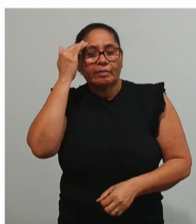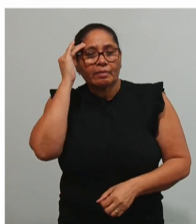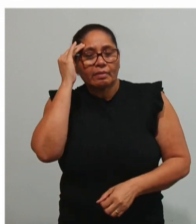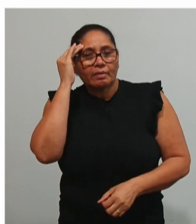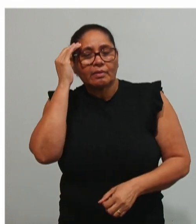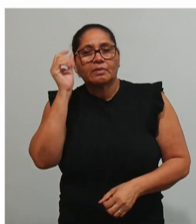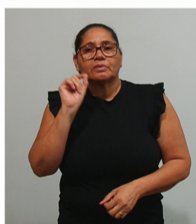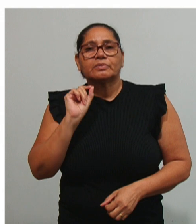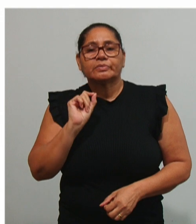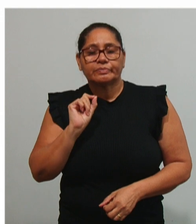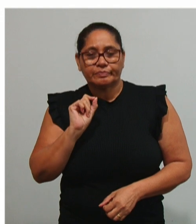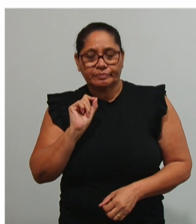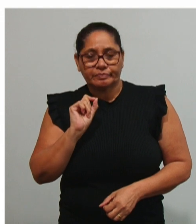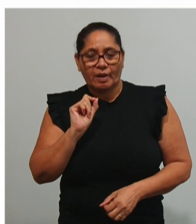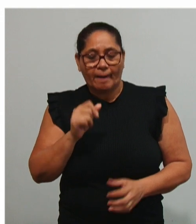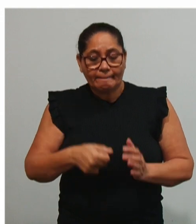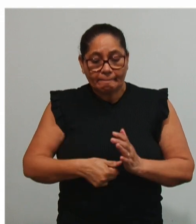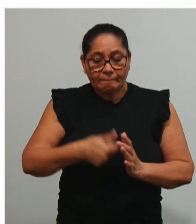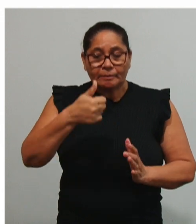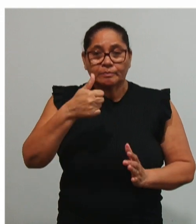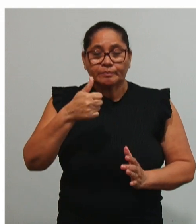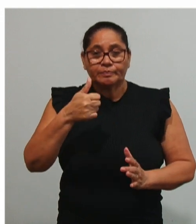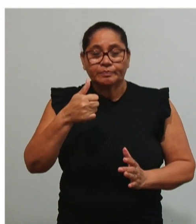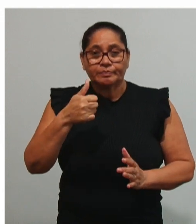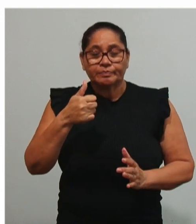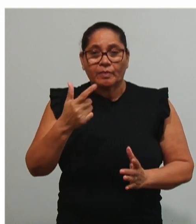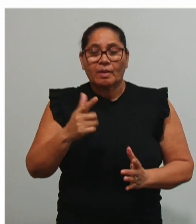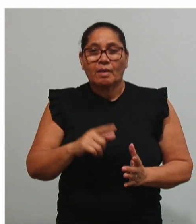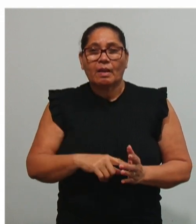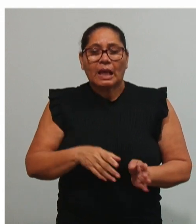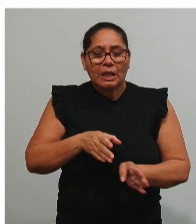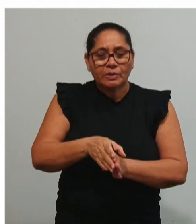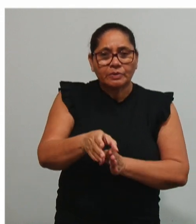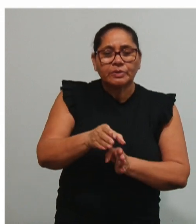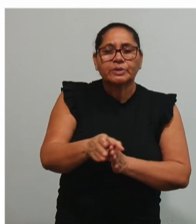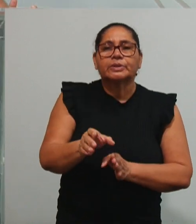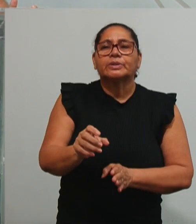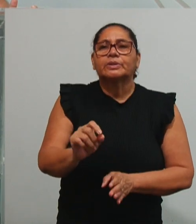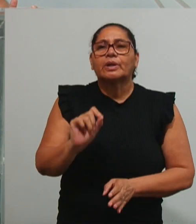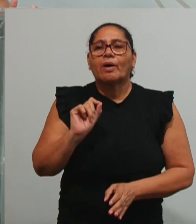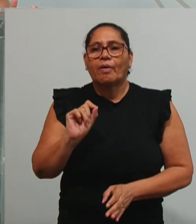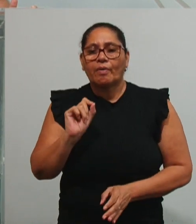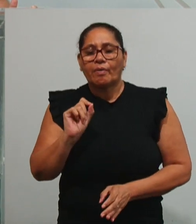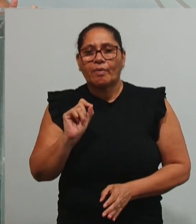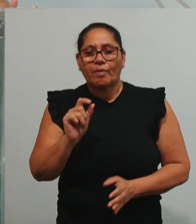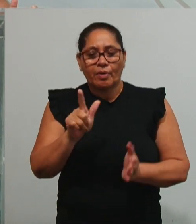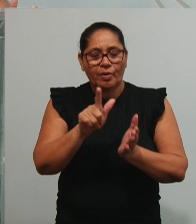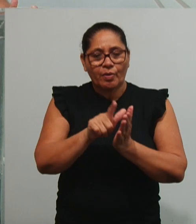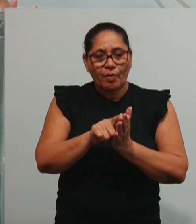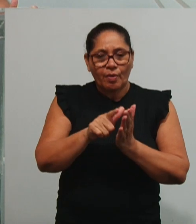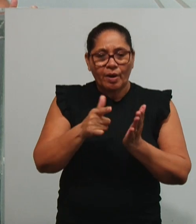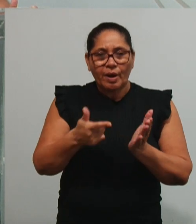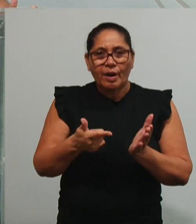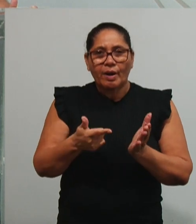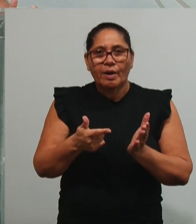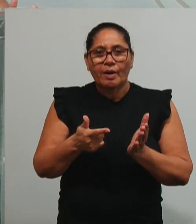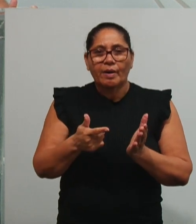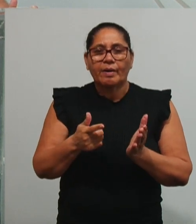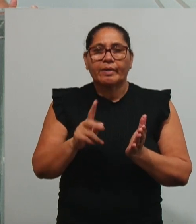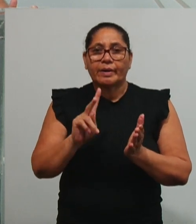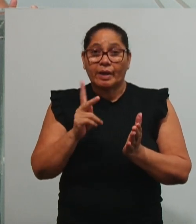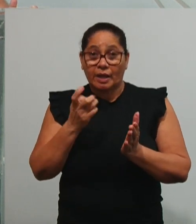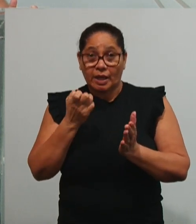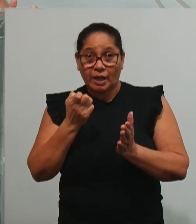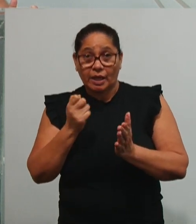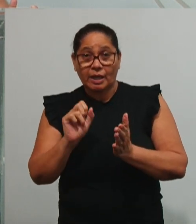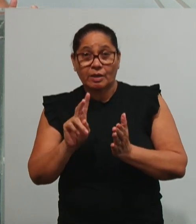né? Primeiro, eu preciso alertar você sobre o seguinte. O livro de Henry